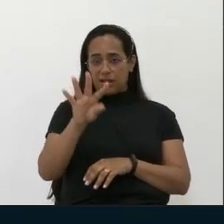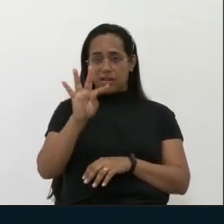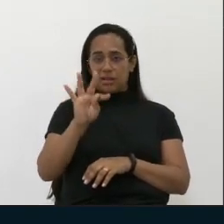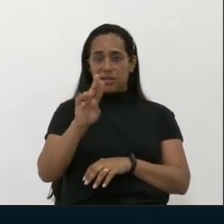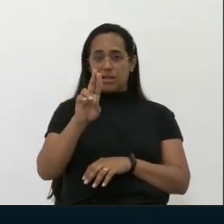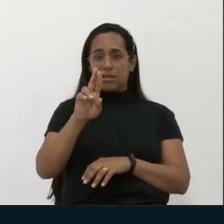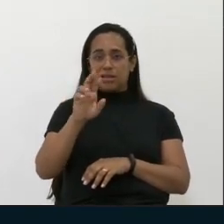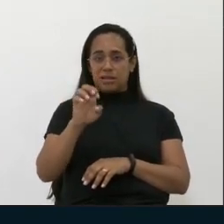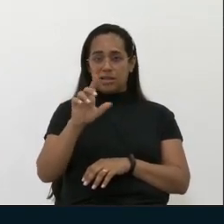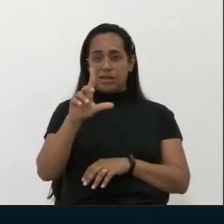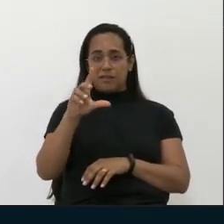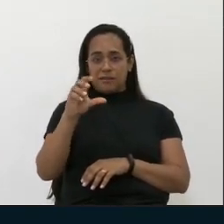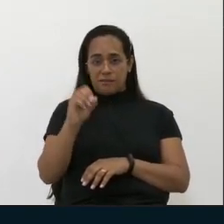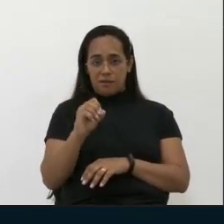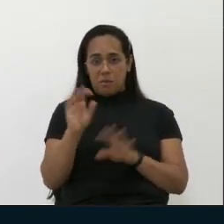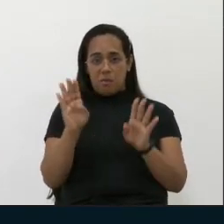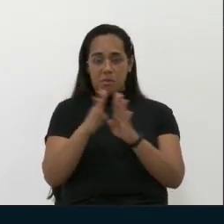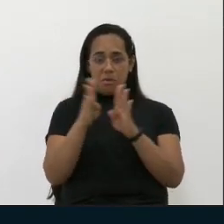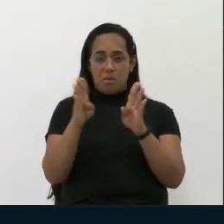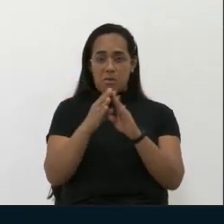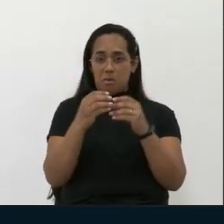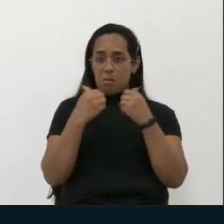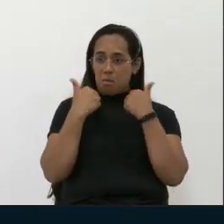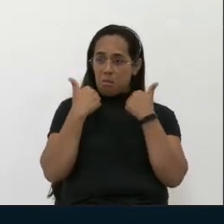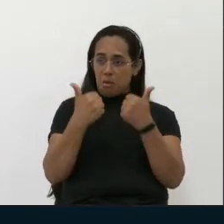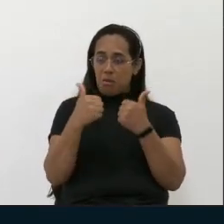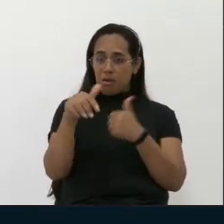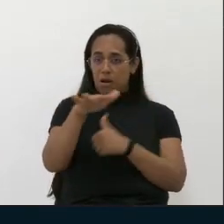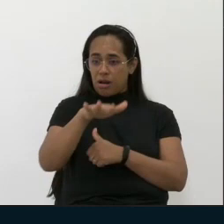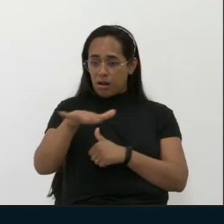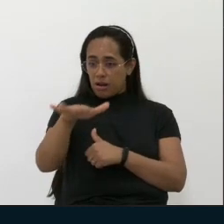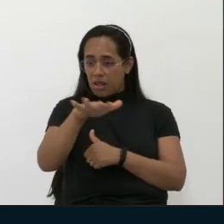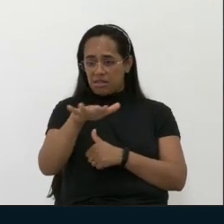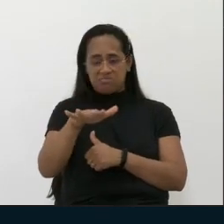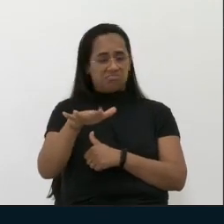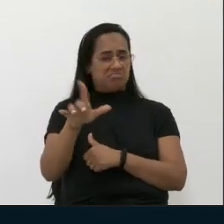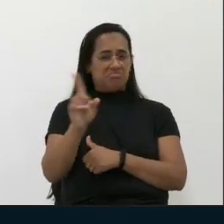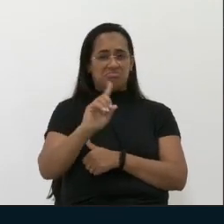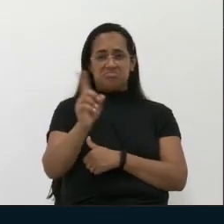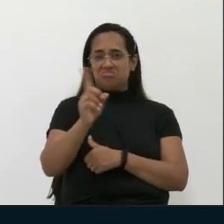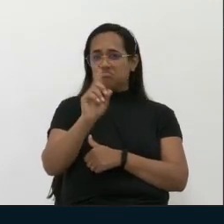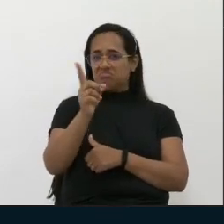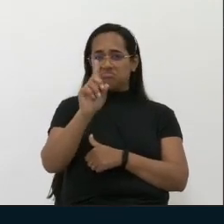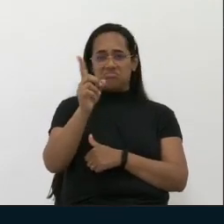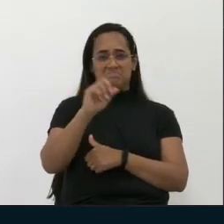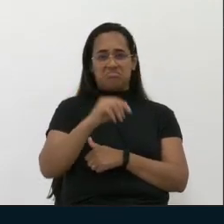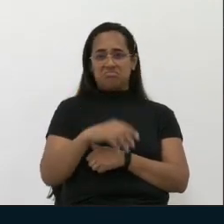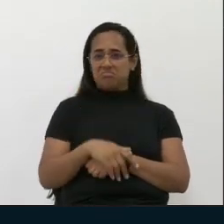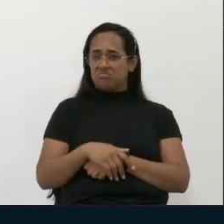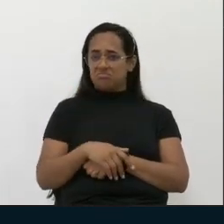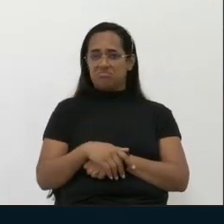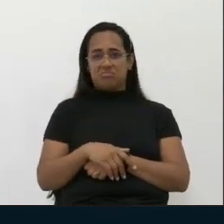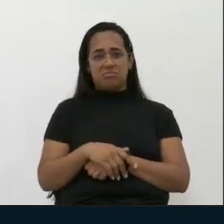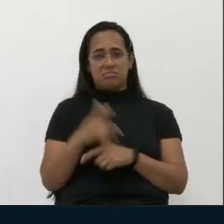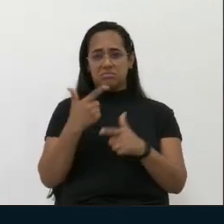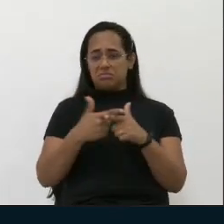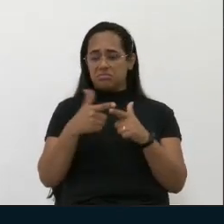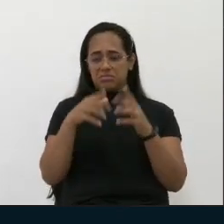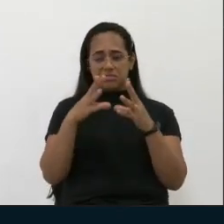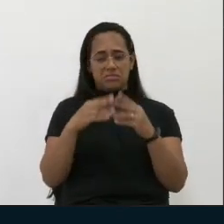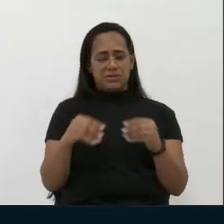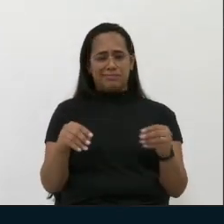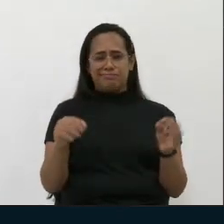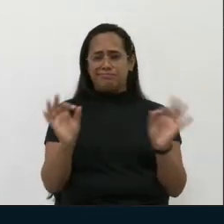vive naquela região do bairro dos Pimentas, região do Jardim Cumbi, que é adjacência. Não vai ter solução,